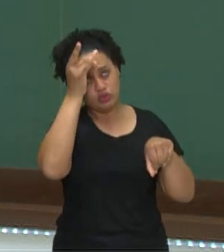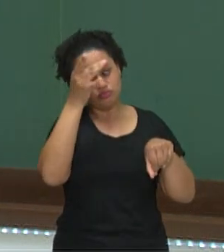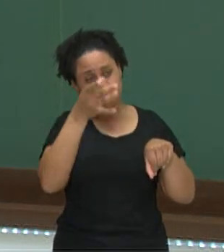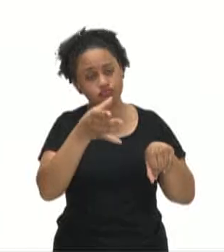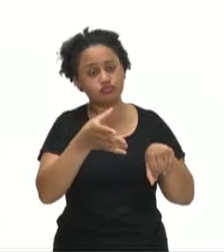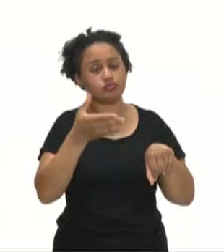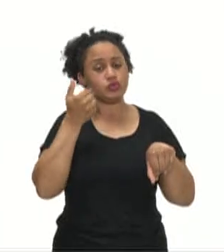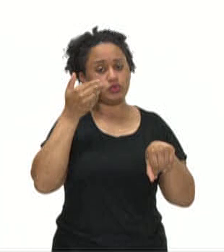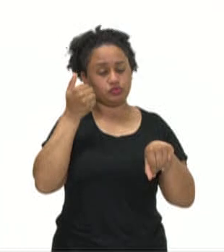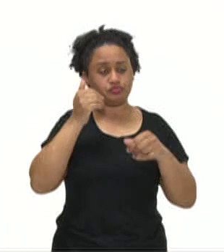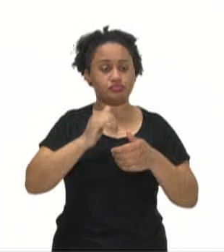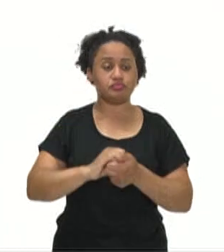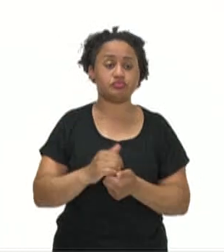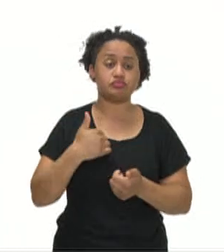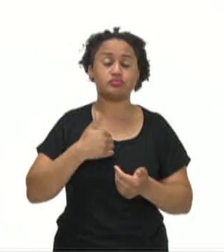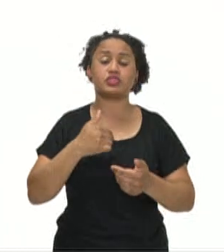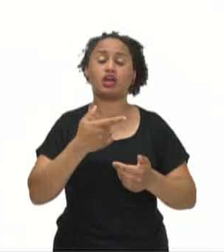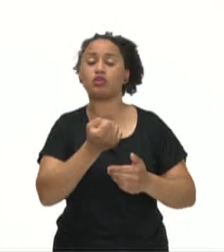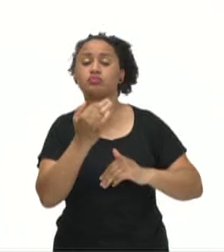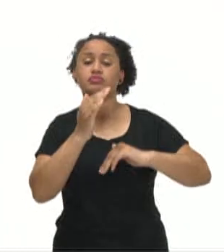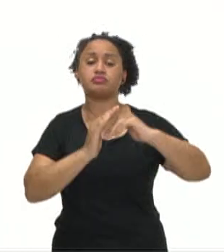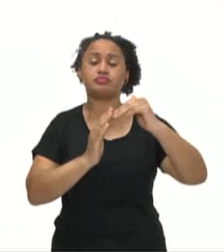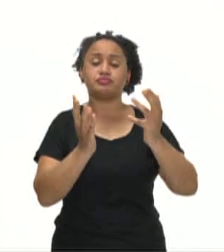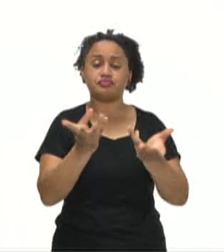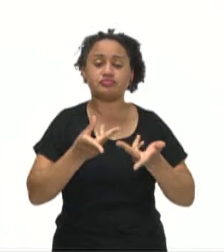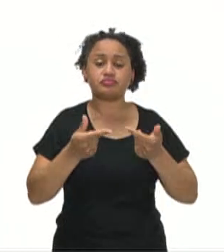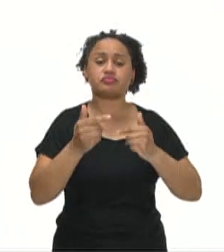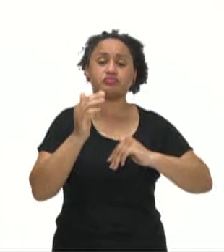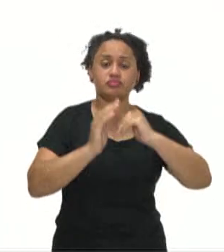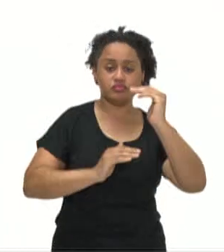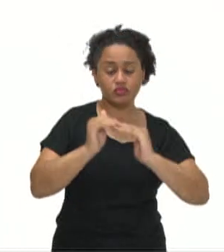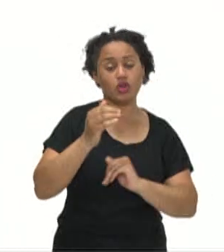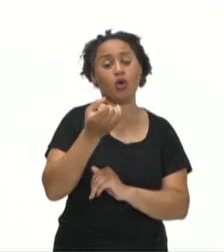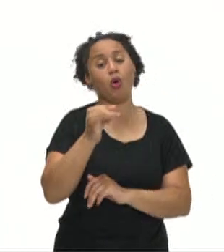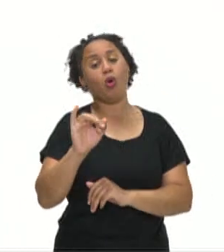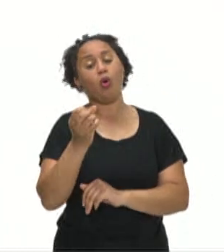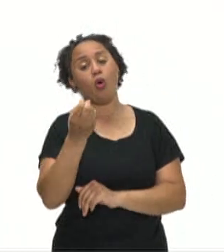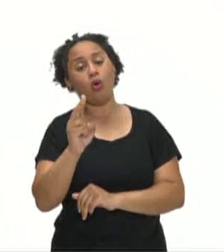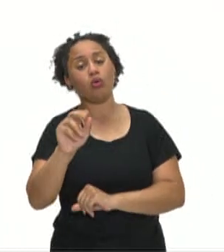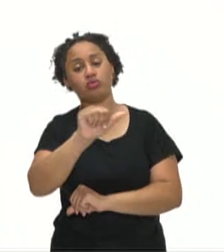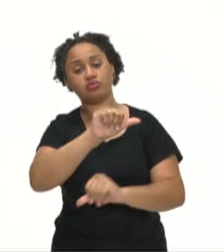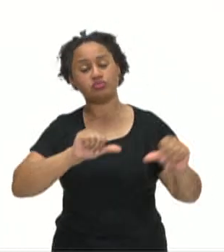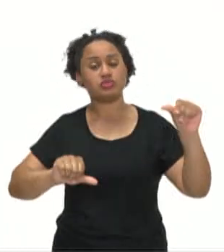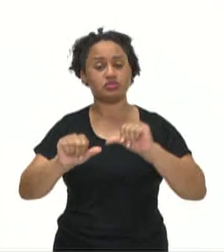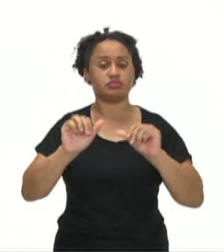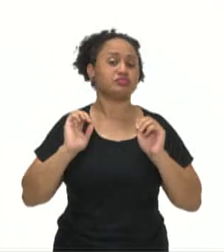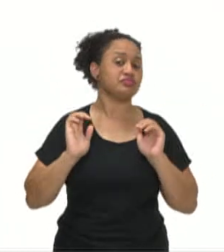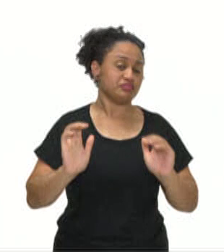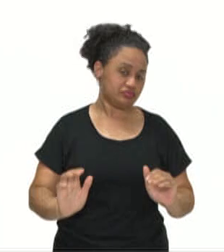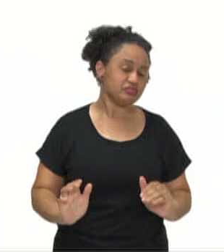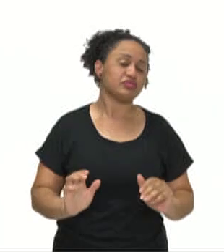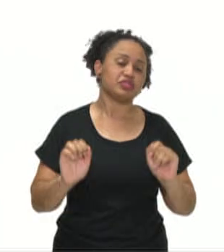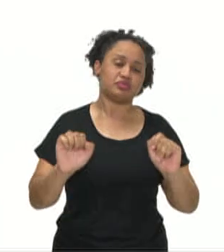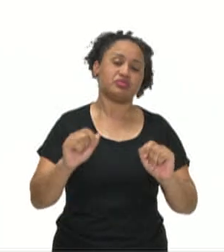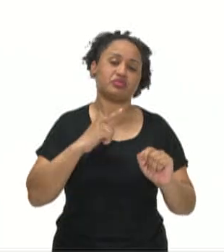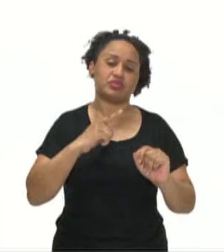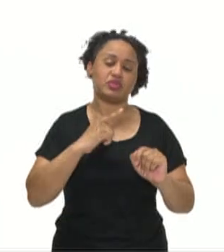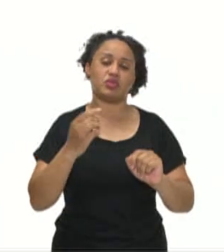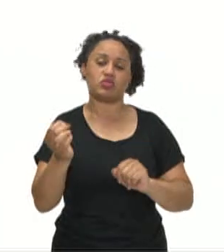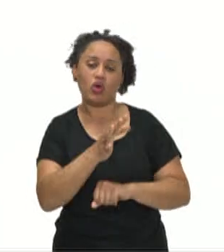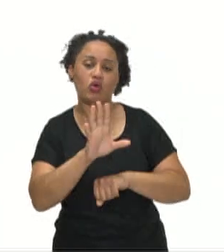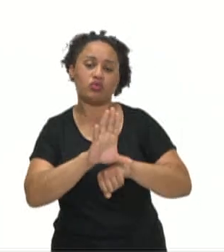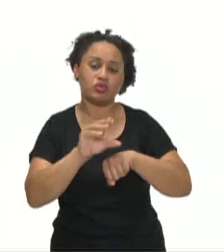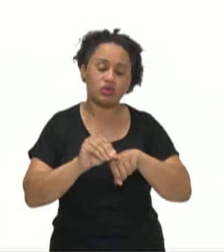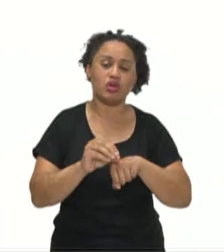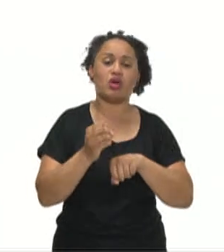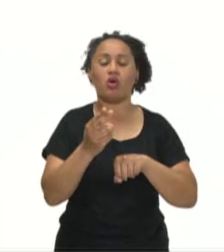a aquisição de habilidade prática ou até mesmo a mudança de um comportamento decorrente de um novo conhecimento,